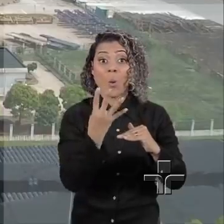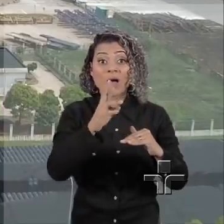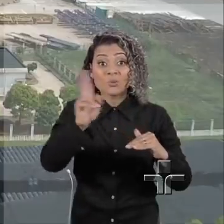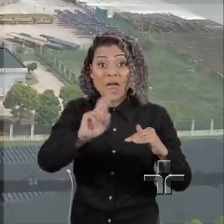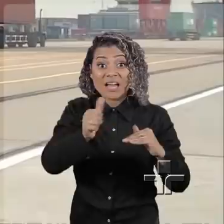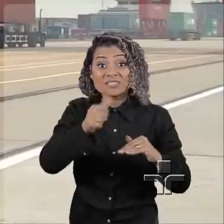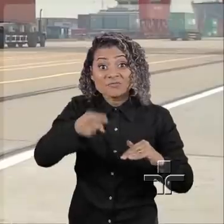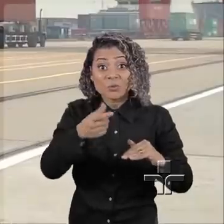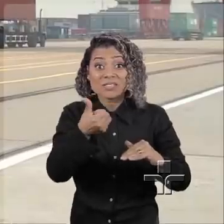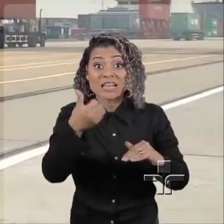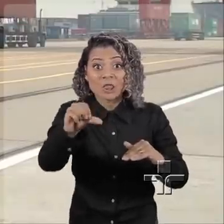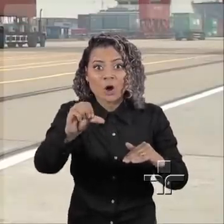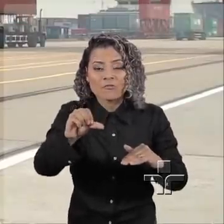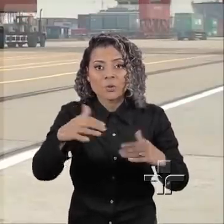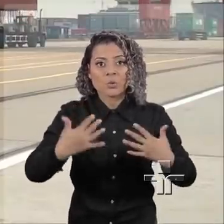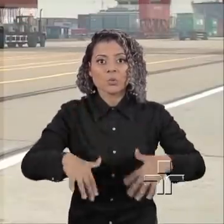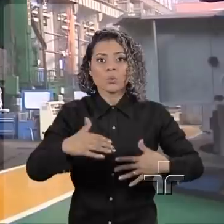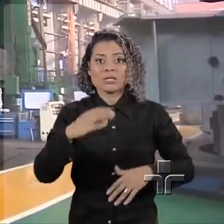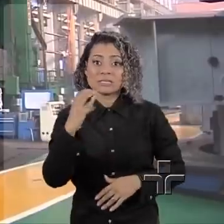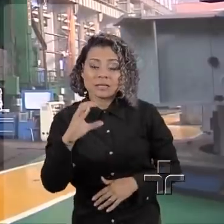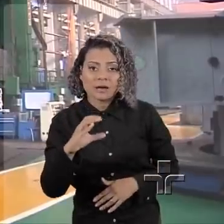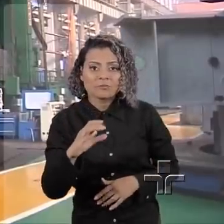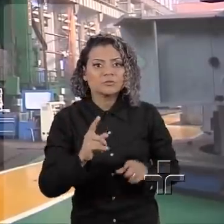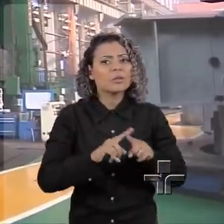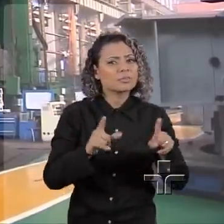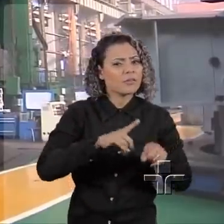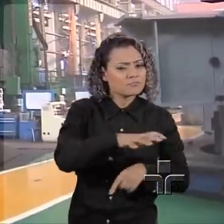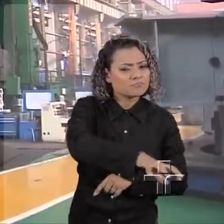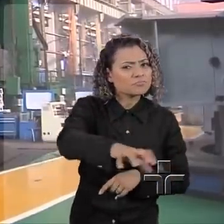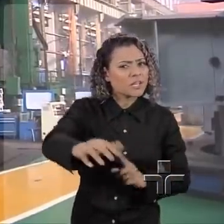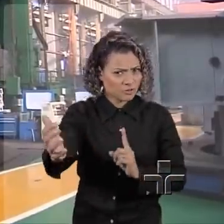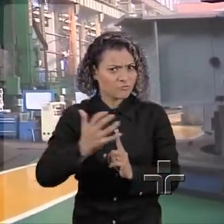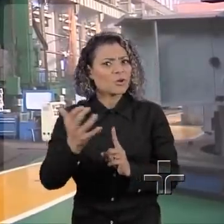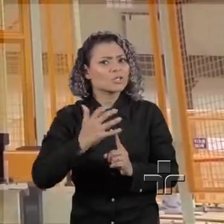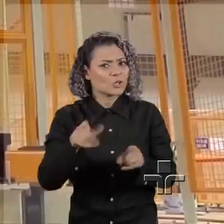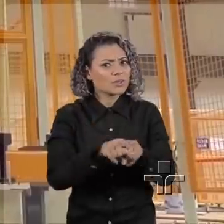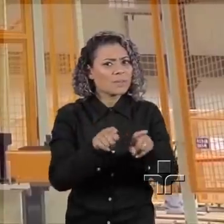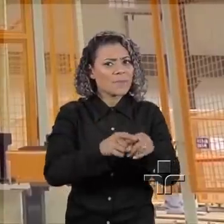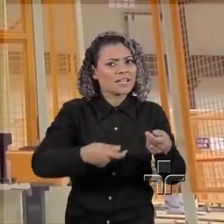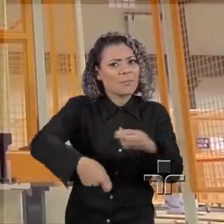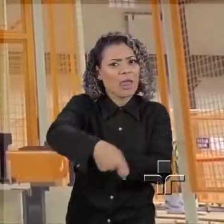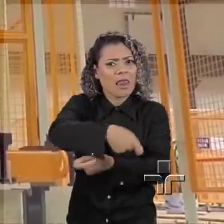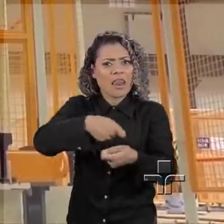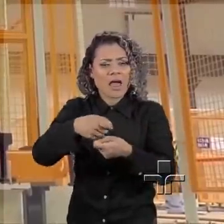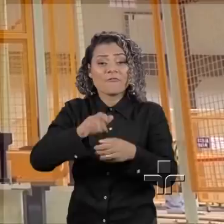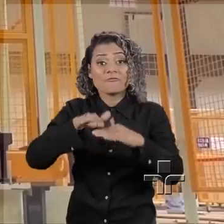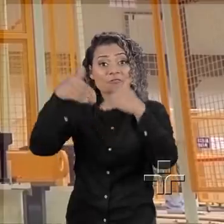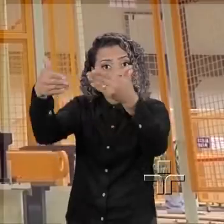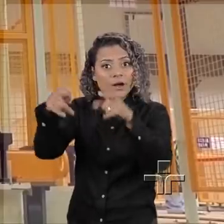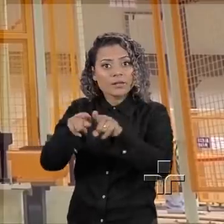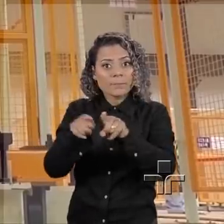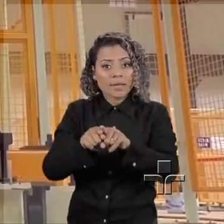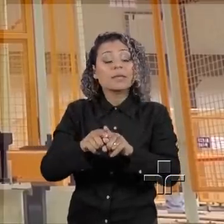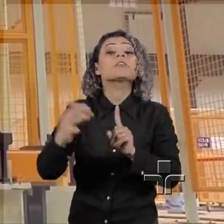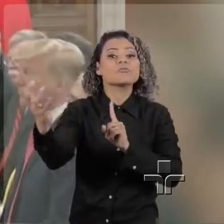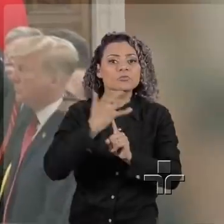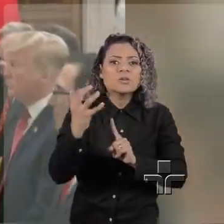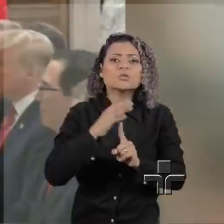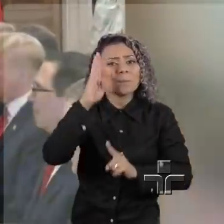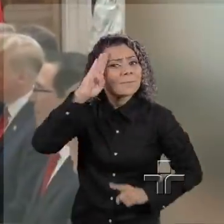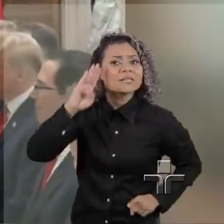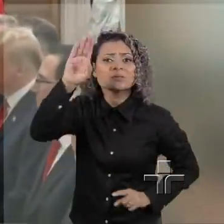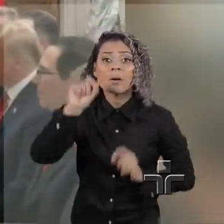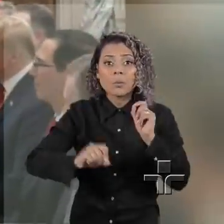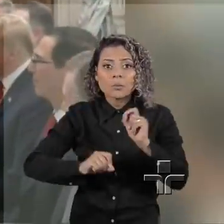R$4. Não foi apenas a conjuntura local que pesou na variação cambial. No cenário externo, pesaram principalmente